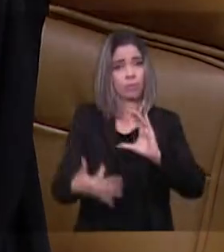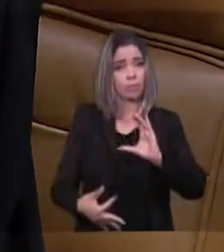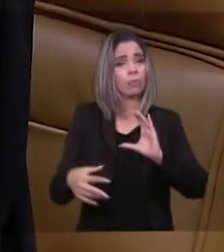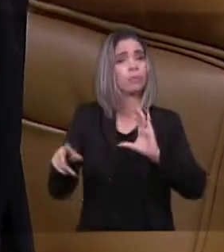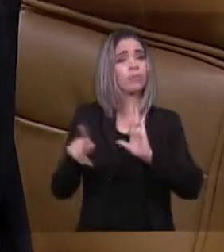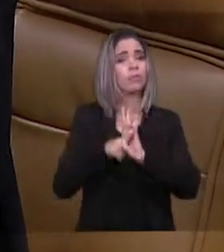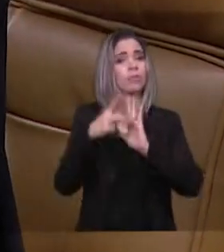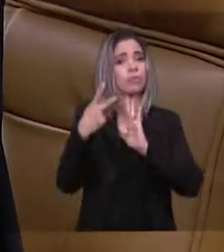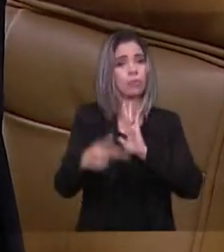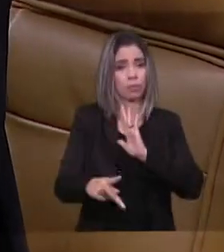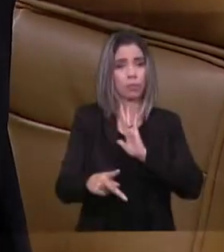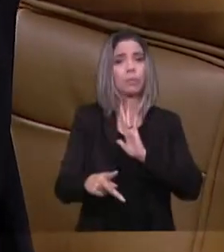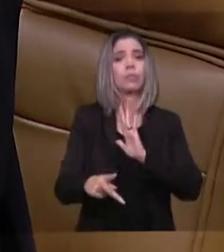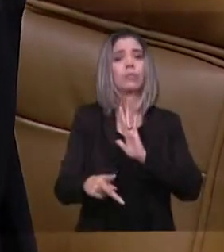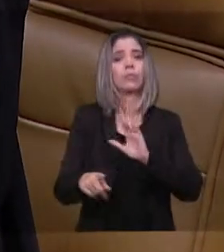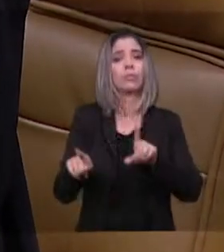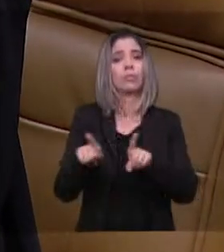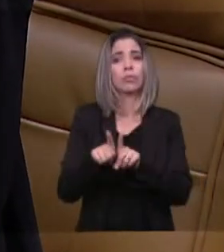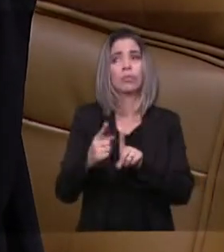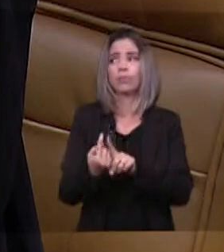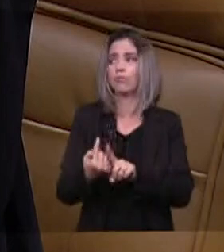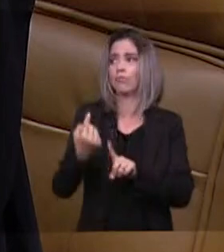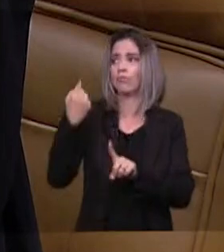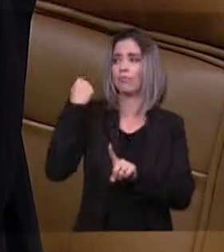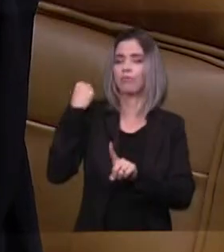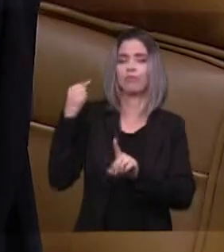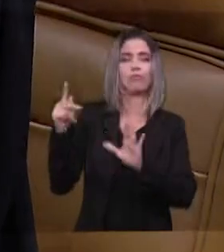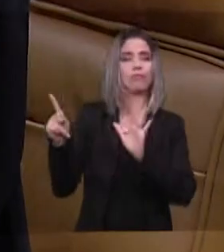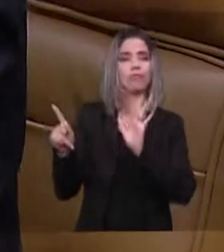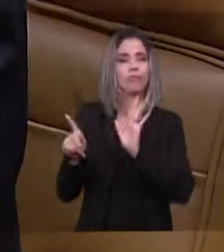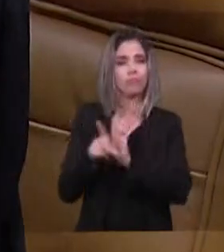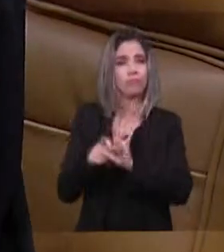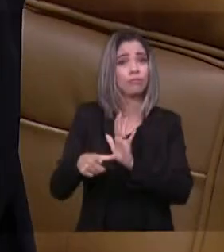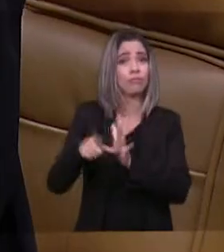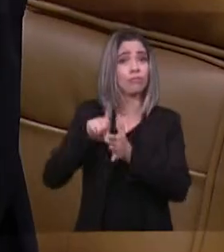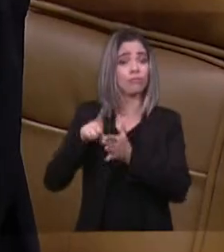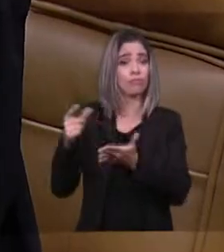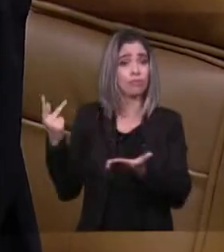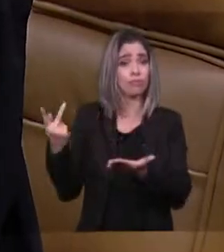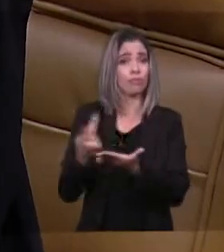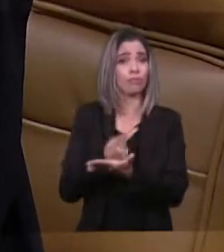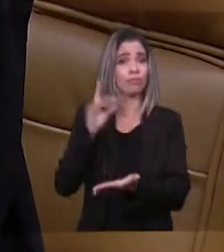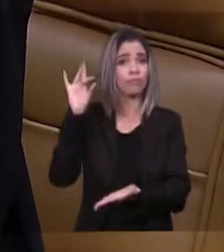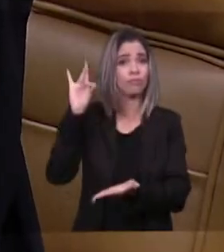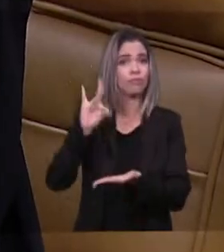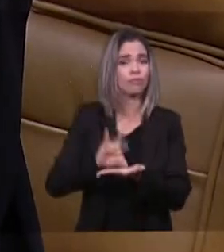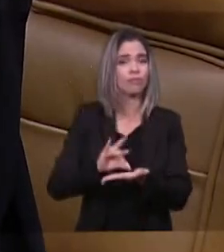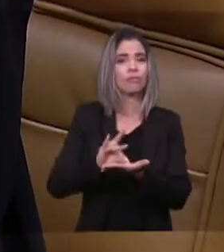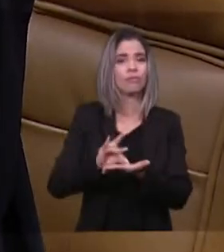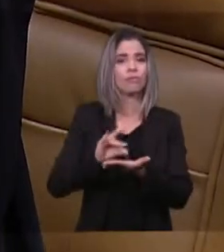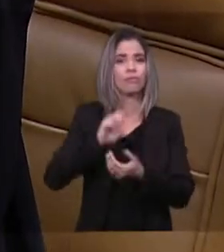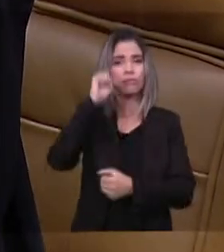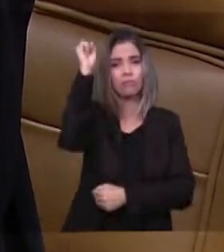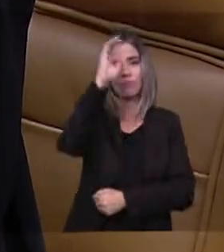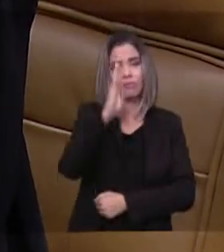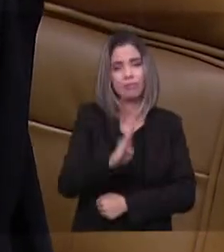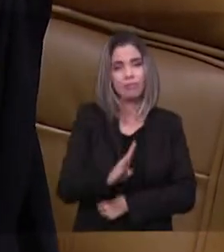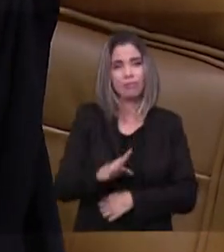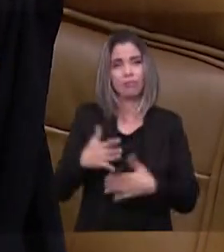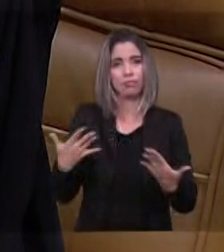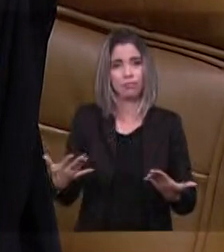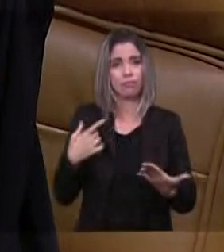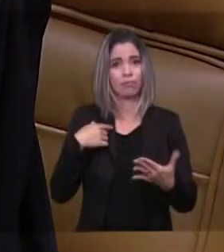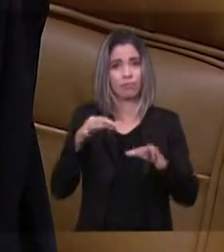supraestatal, originário e anterior ao próprio Estado brasileiro. Verifica-se que o processo de demarcação de terras indígenas